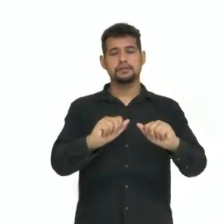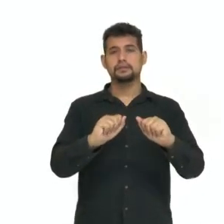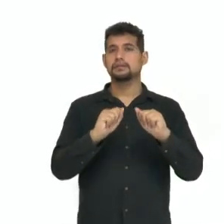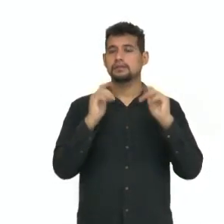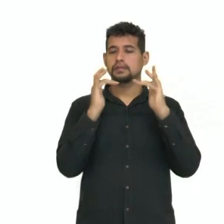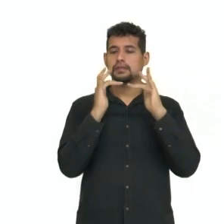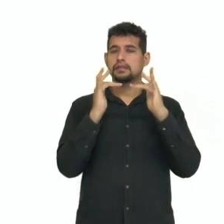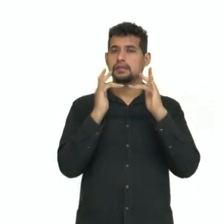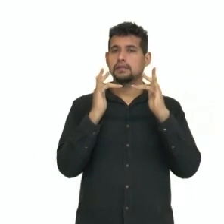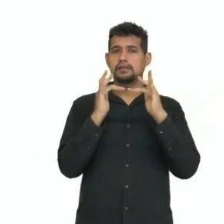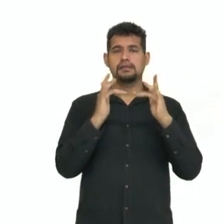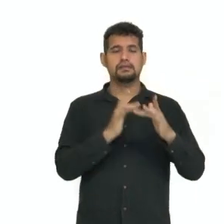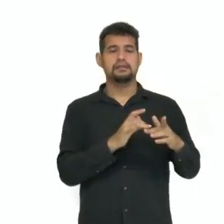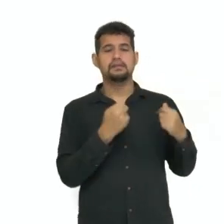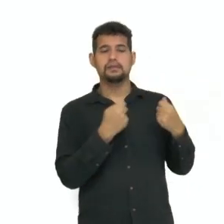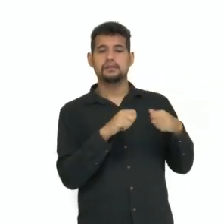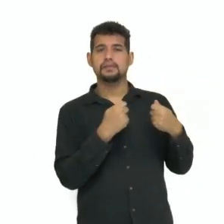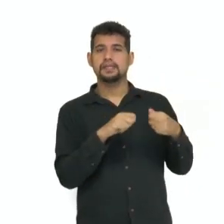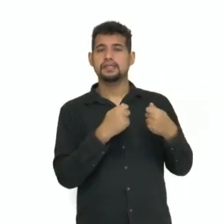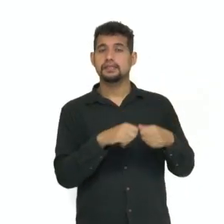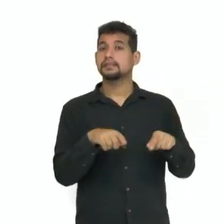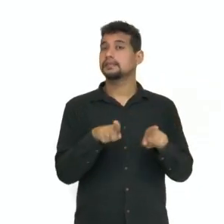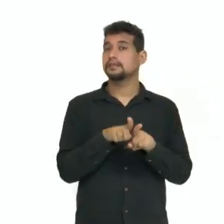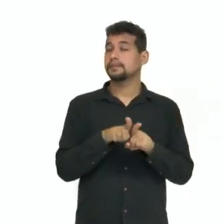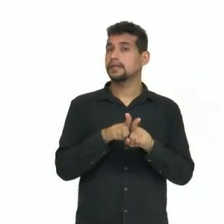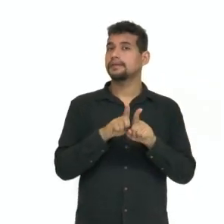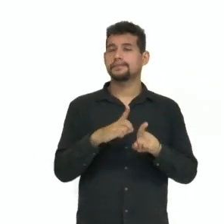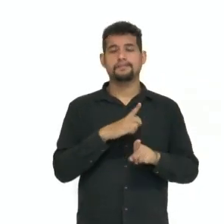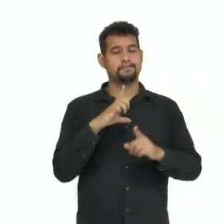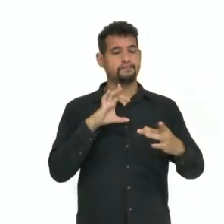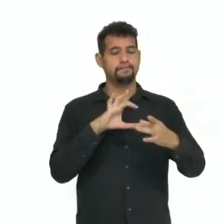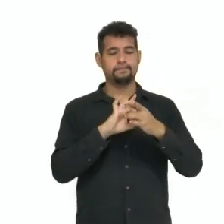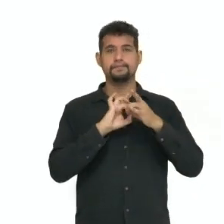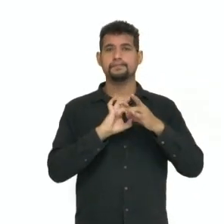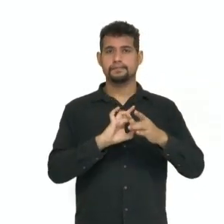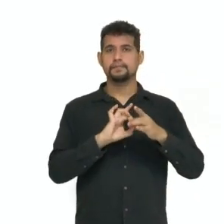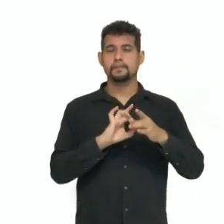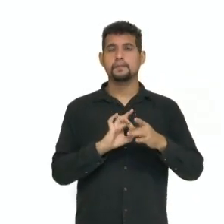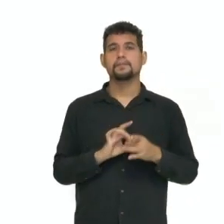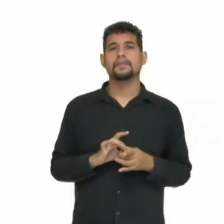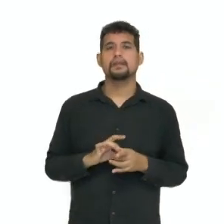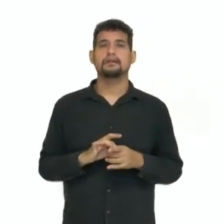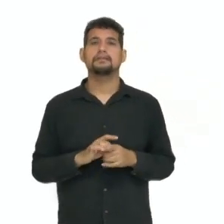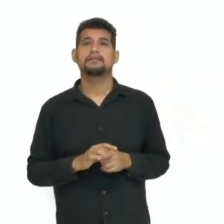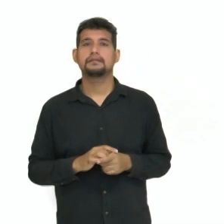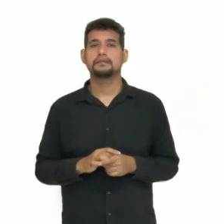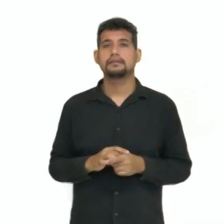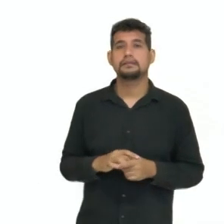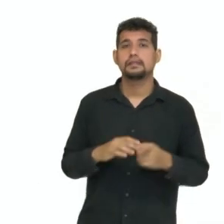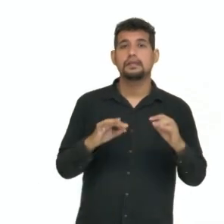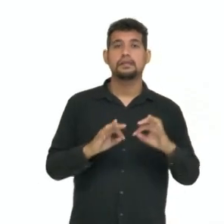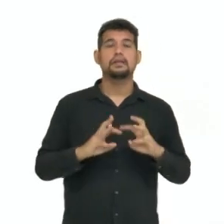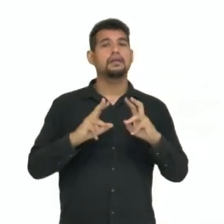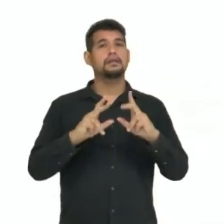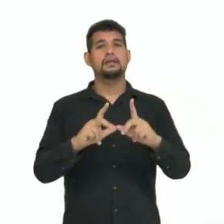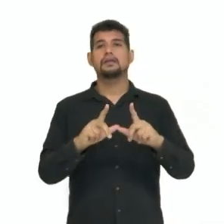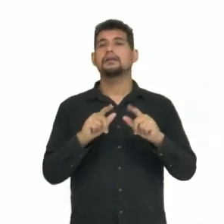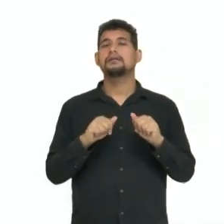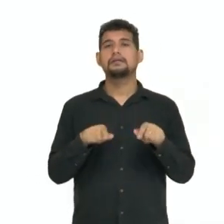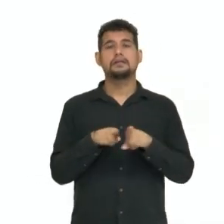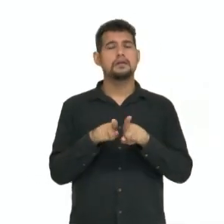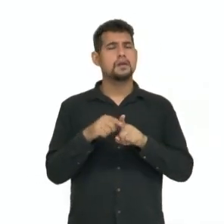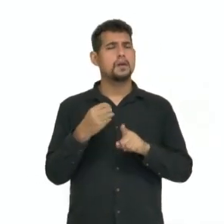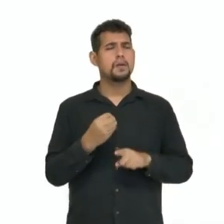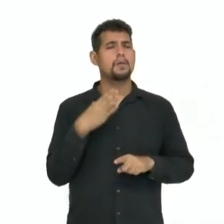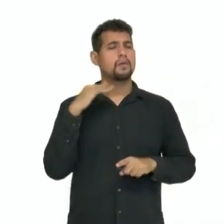sem a necessidade de estarmos presentes fisicamente. Tudo isso é certamente uma grande vantagem e